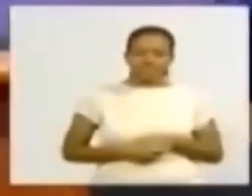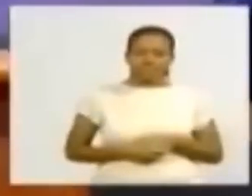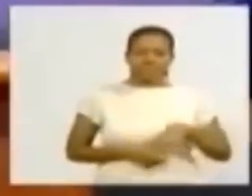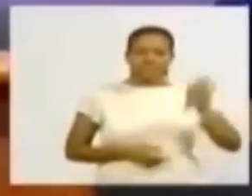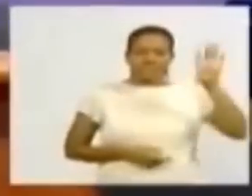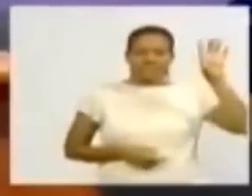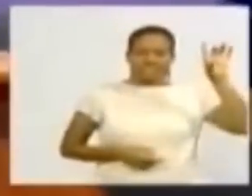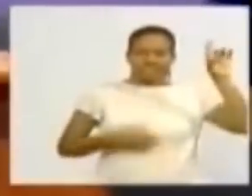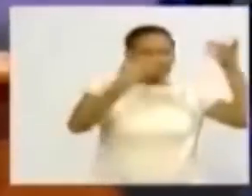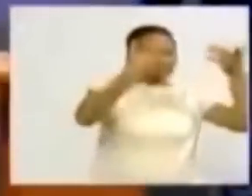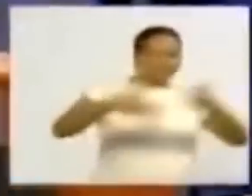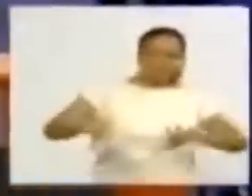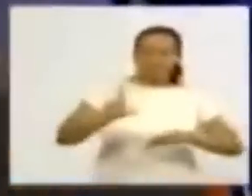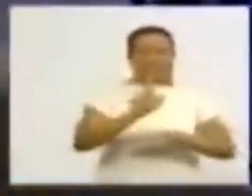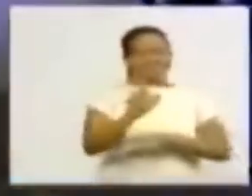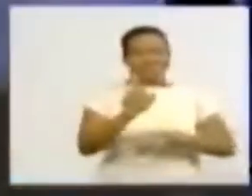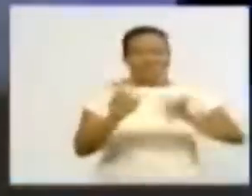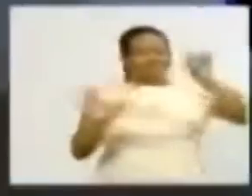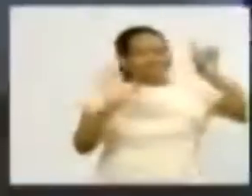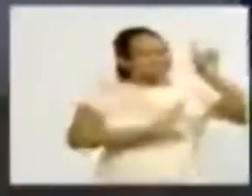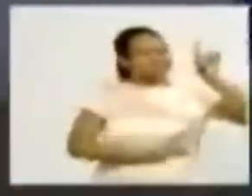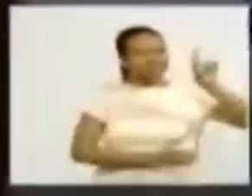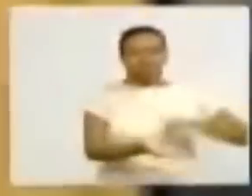que Deus não se cansa de nós.